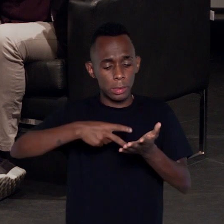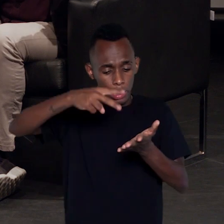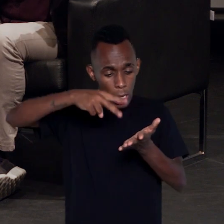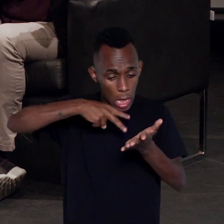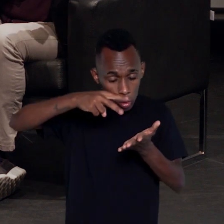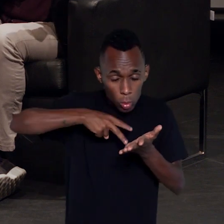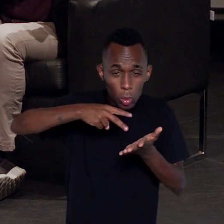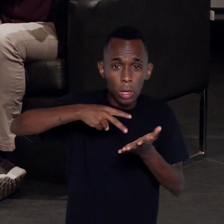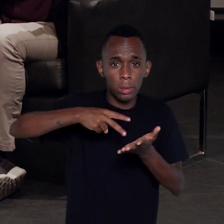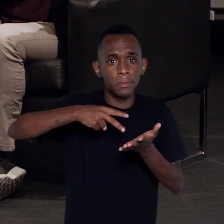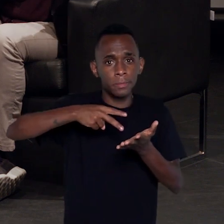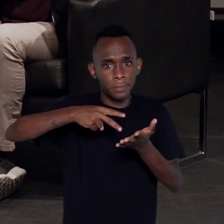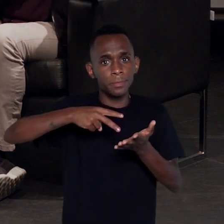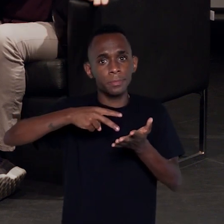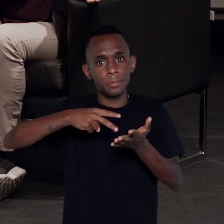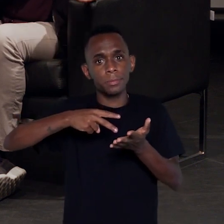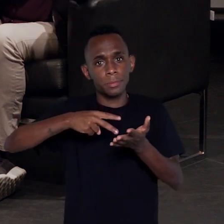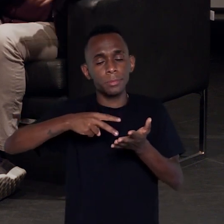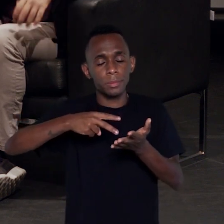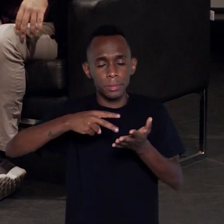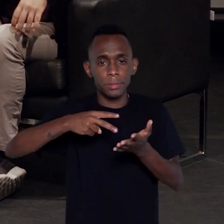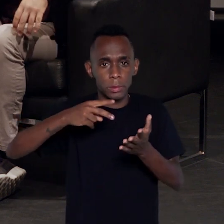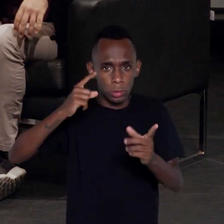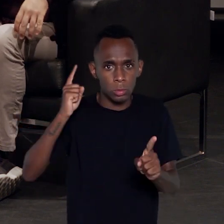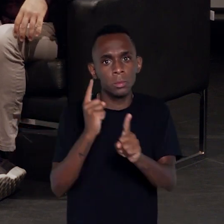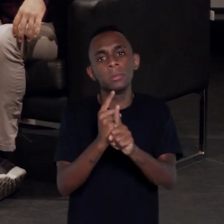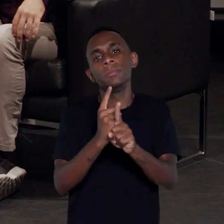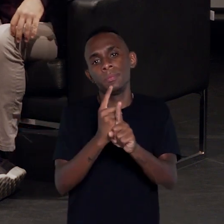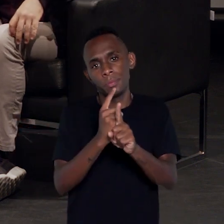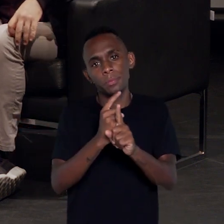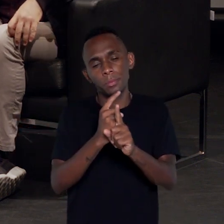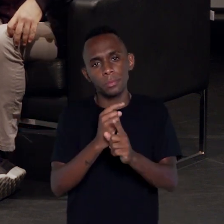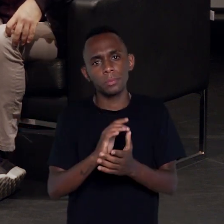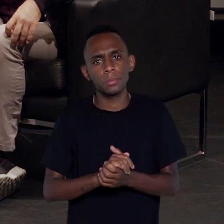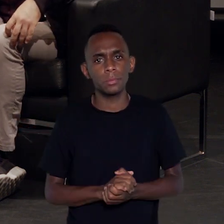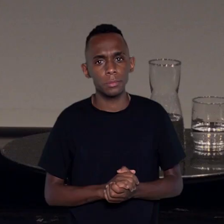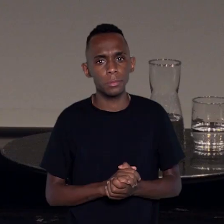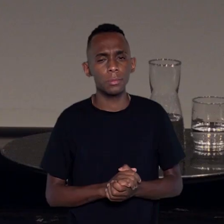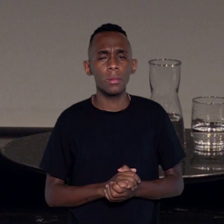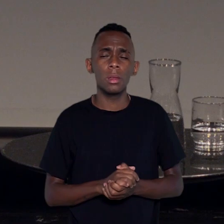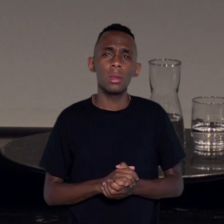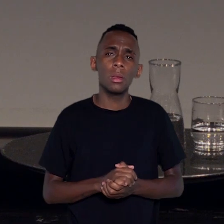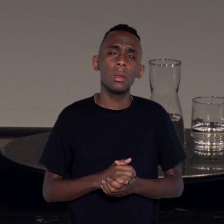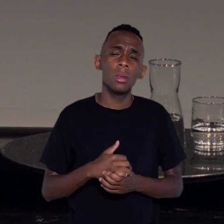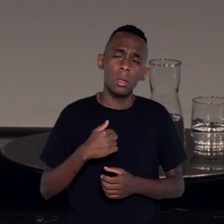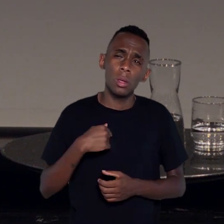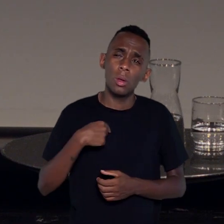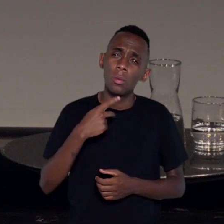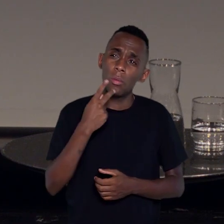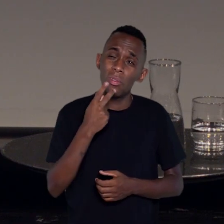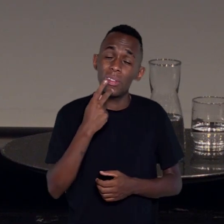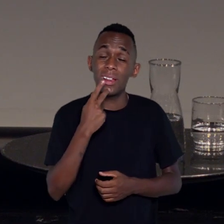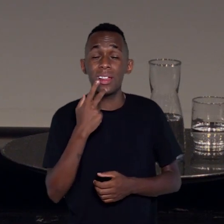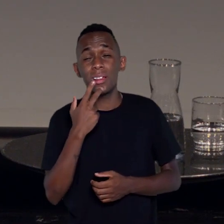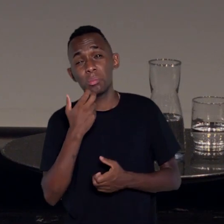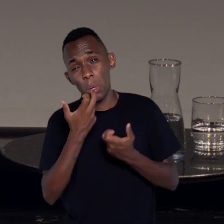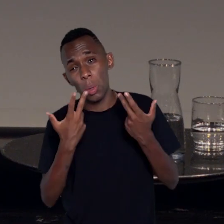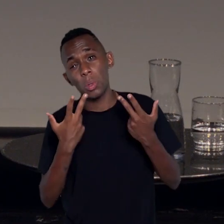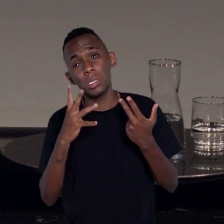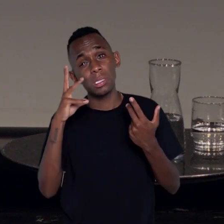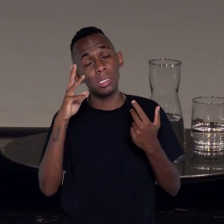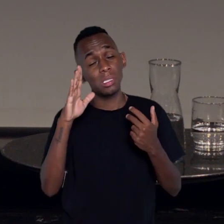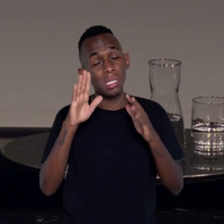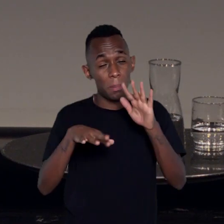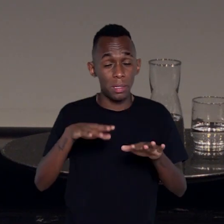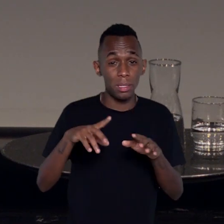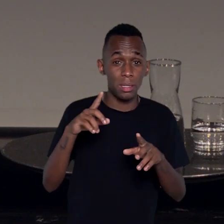os leitores que este livro tem encontrado. Eu vou fazer uma suposição aqui, posso cometer um equívoco,